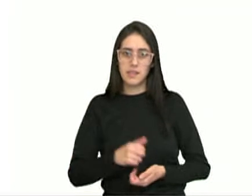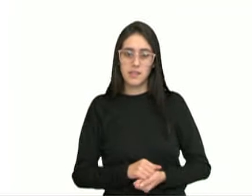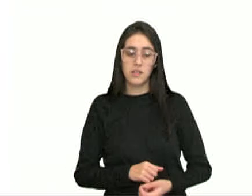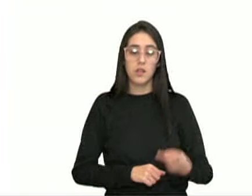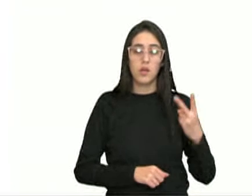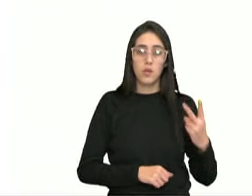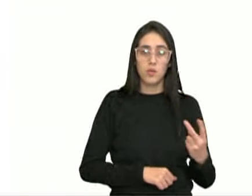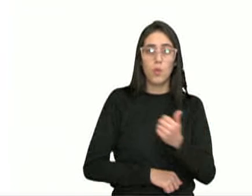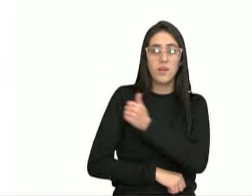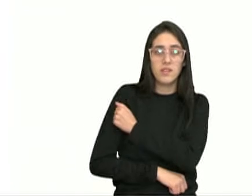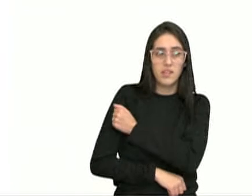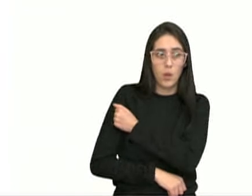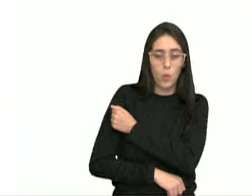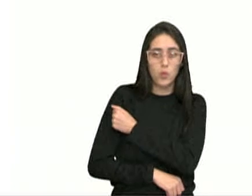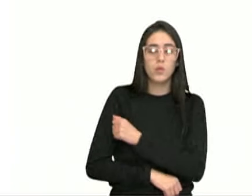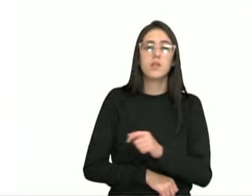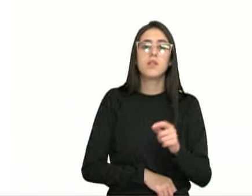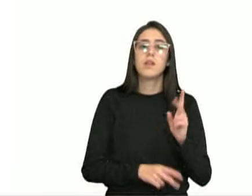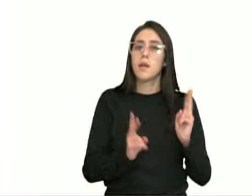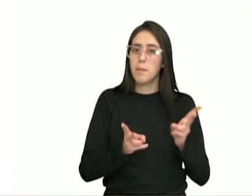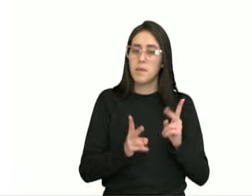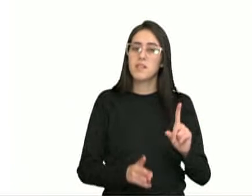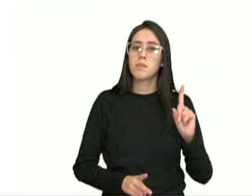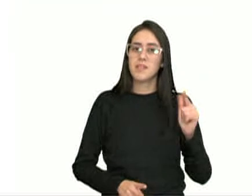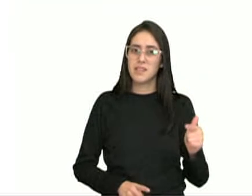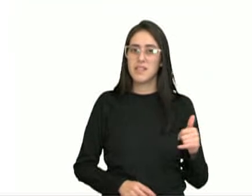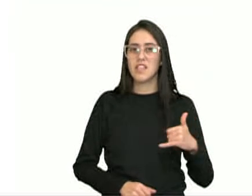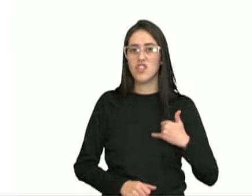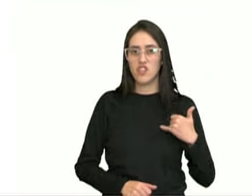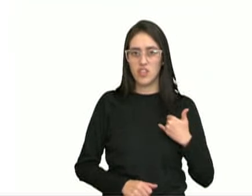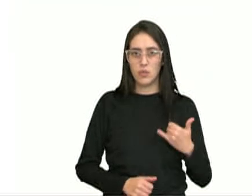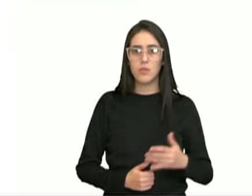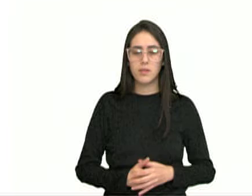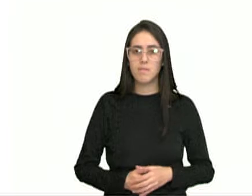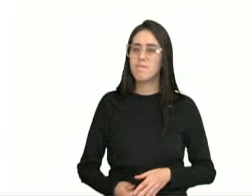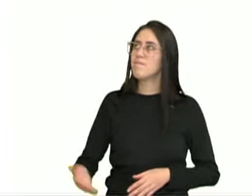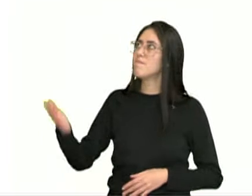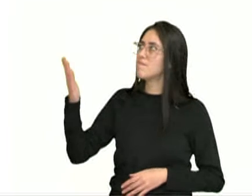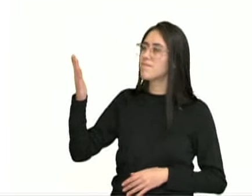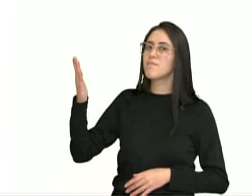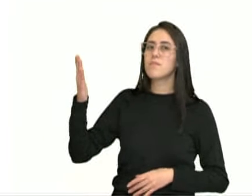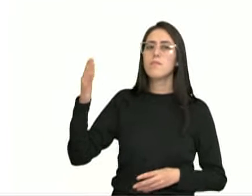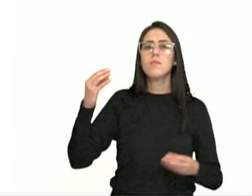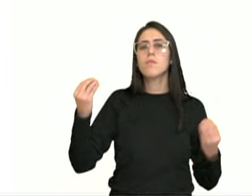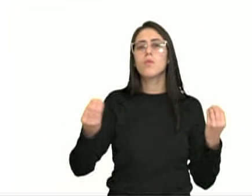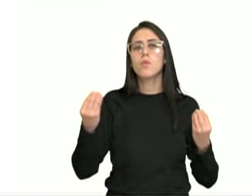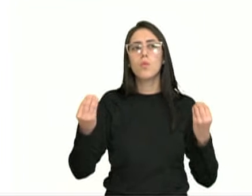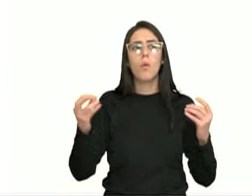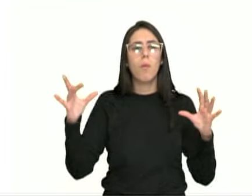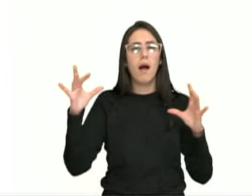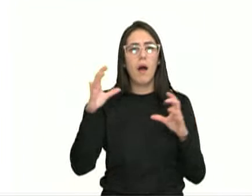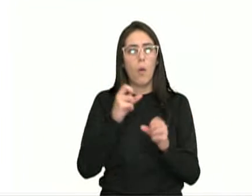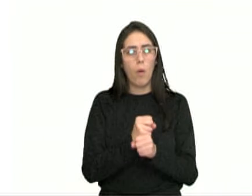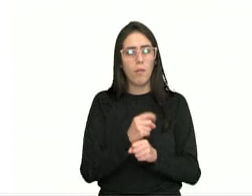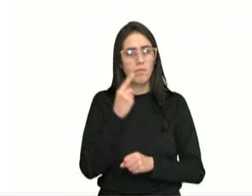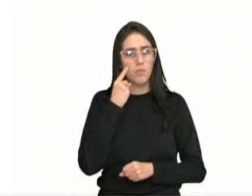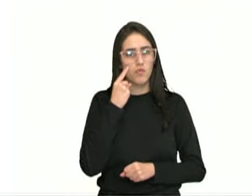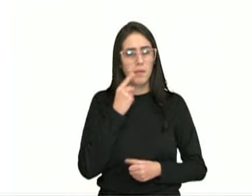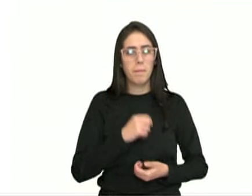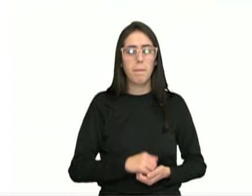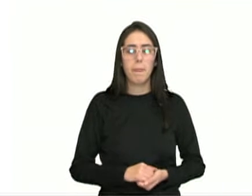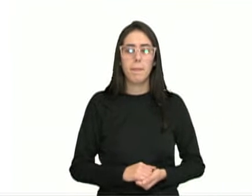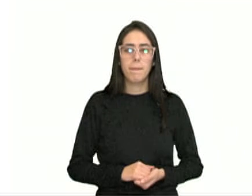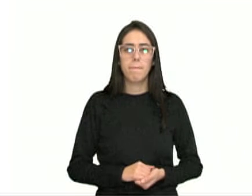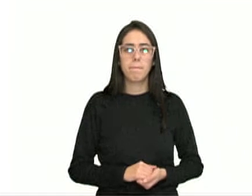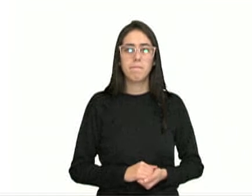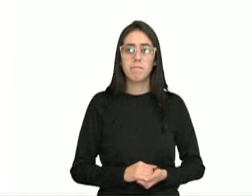2 alunos têm a mesma idade, que é 17 anos. Vamos calcular então essa média?